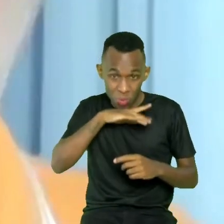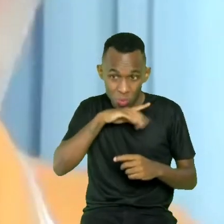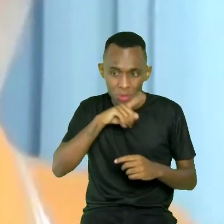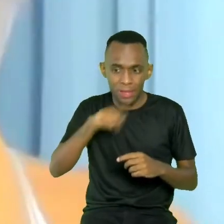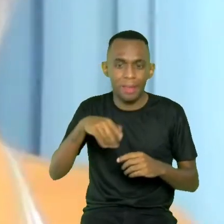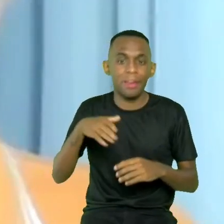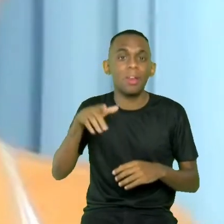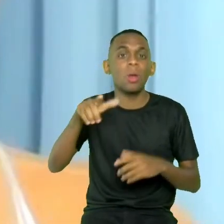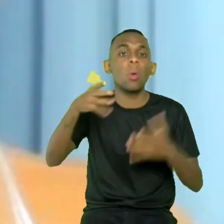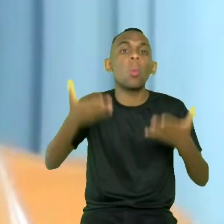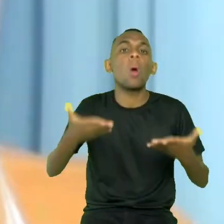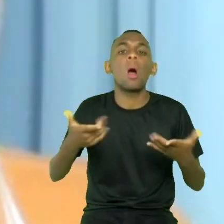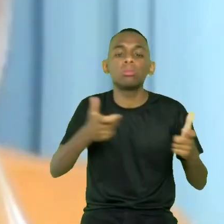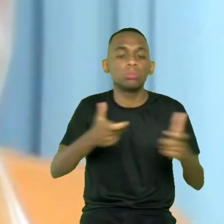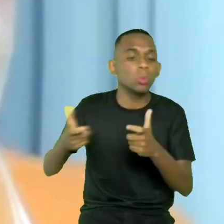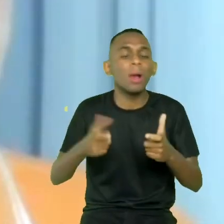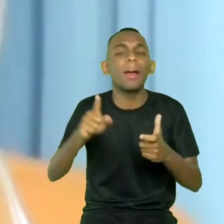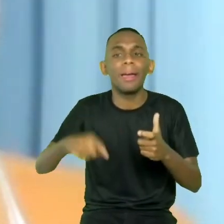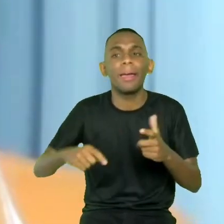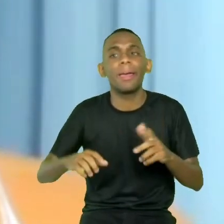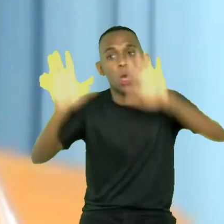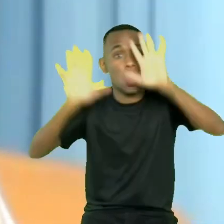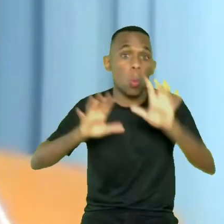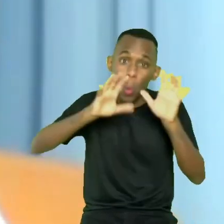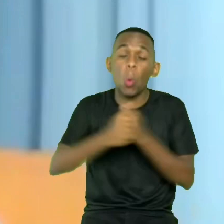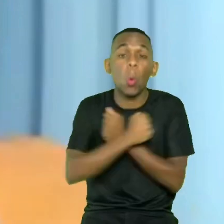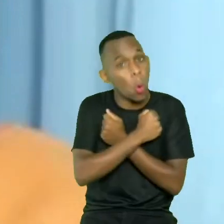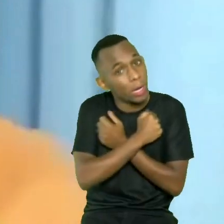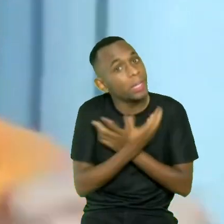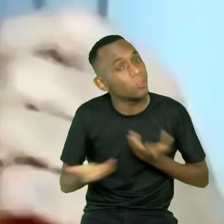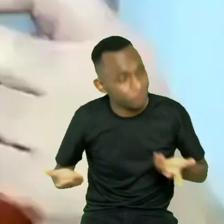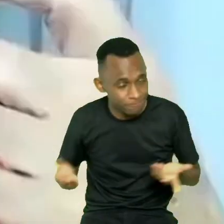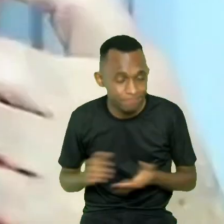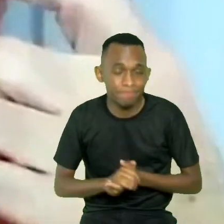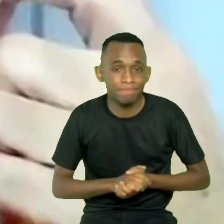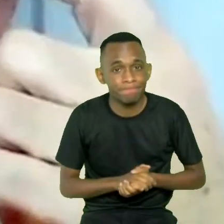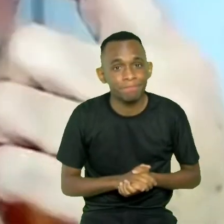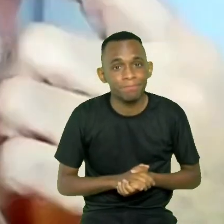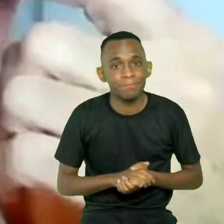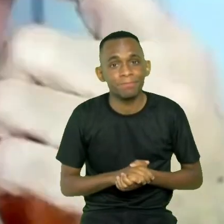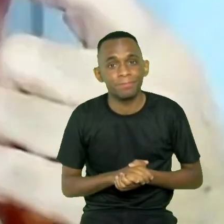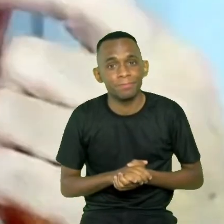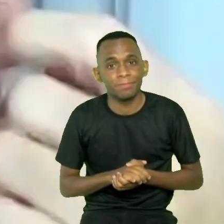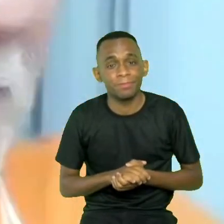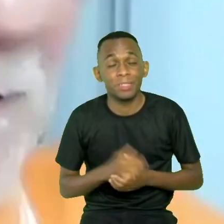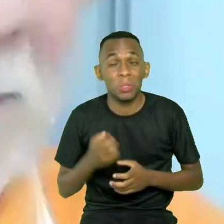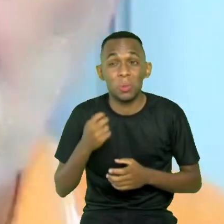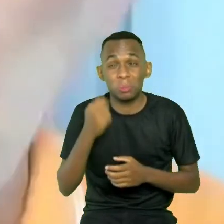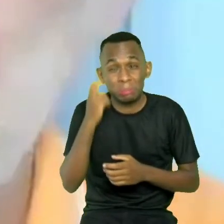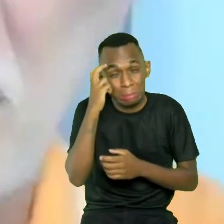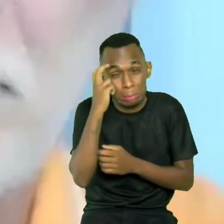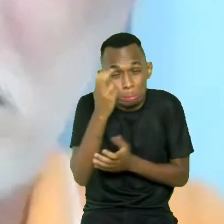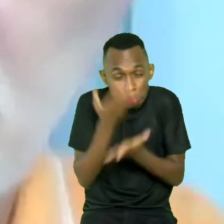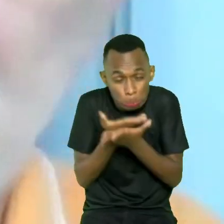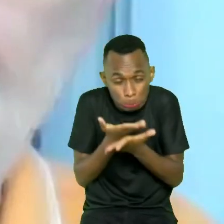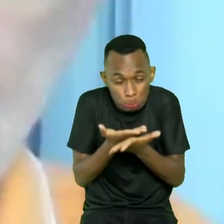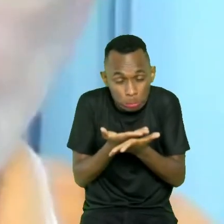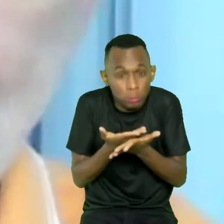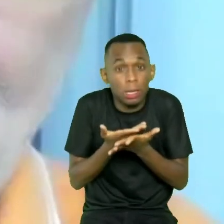com os pés, vai jogar com É as mãos. verdade. Mas eu era quase nerd, porque muitas vezes eu